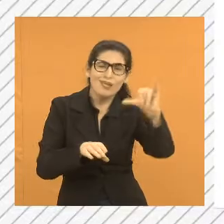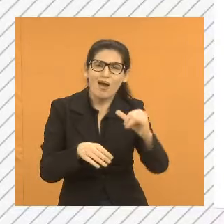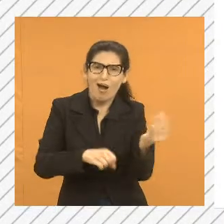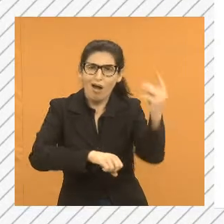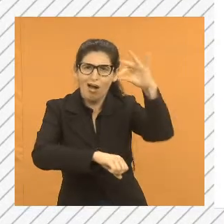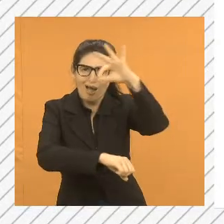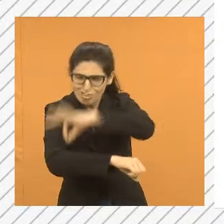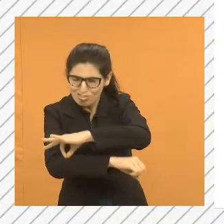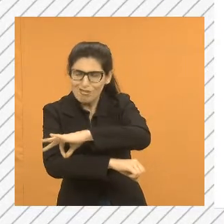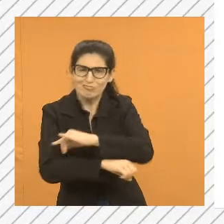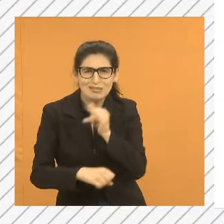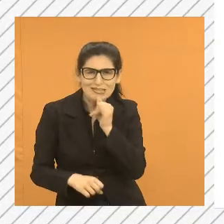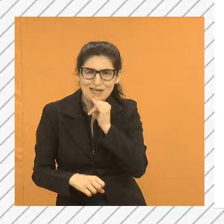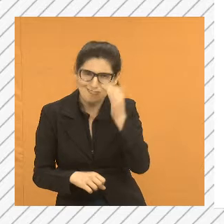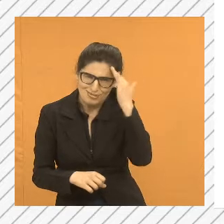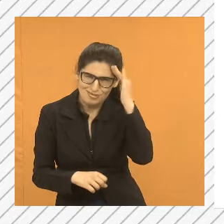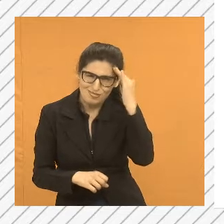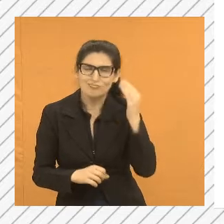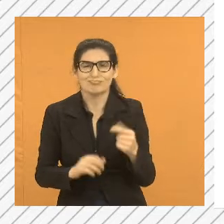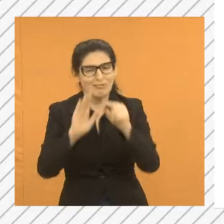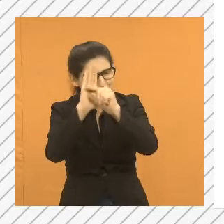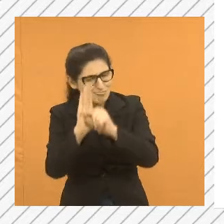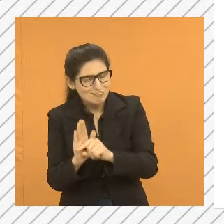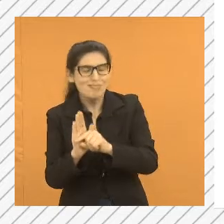Com relação aos casos de dengue